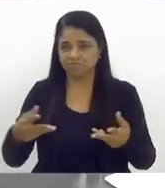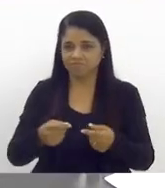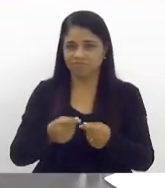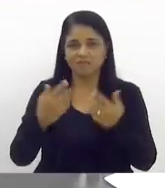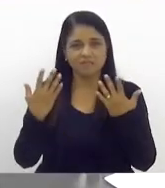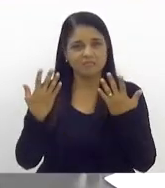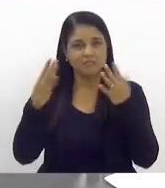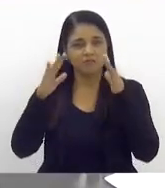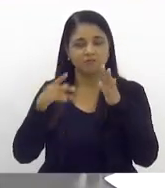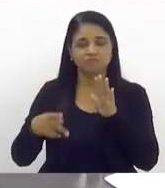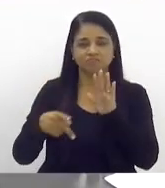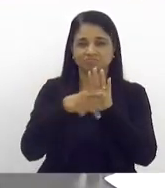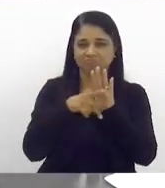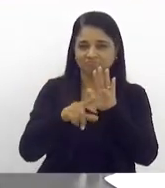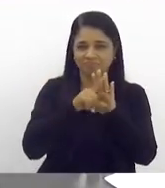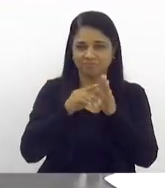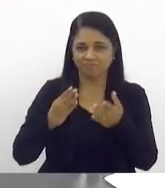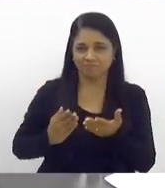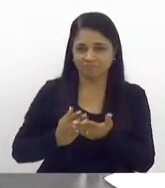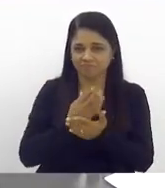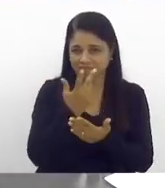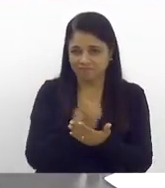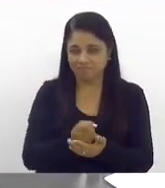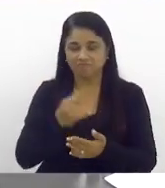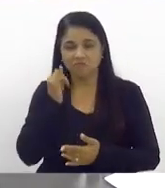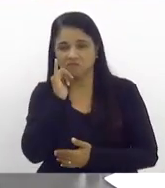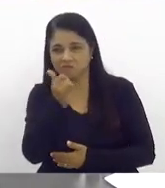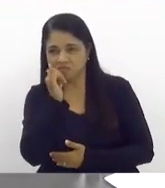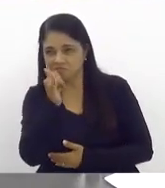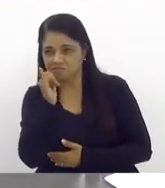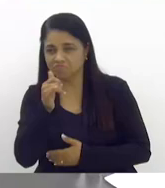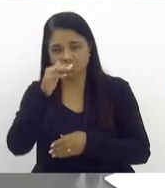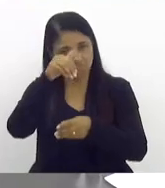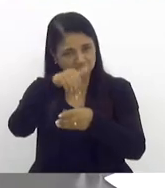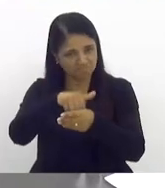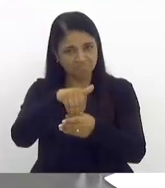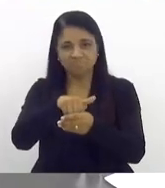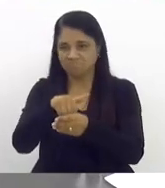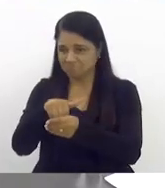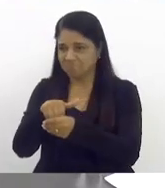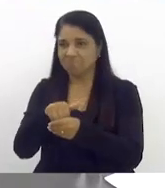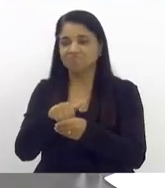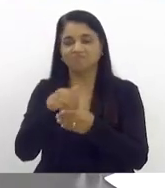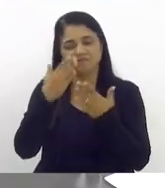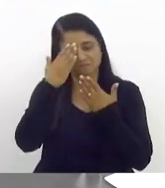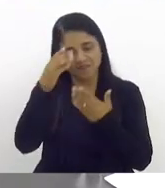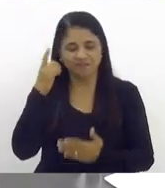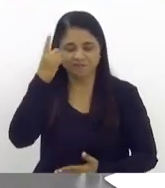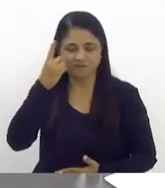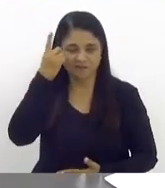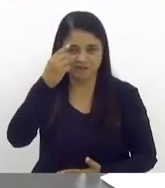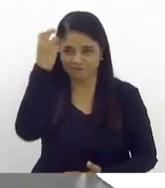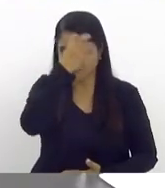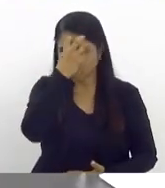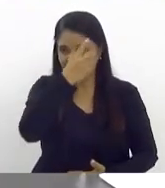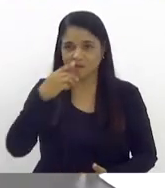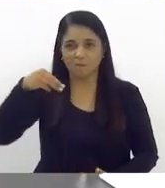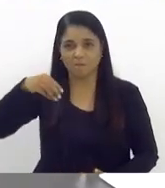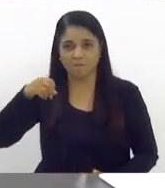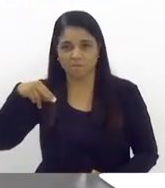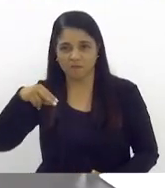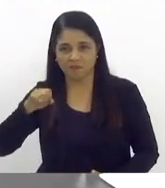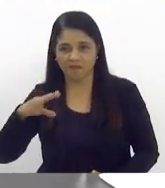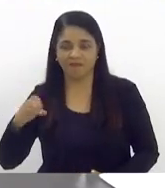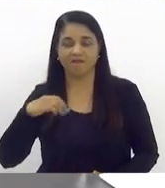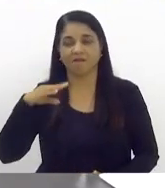seus votos aprovados, os relatores que foram muito diligentes nos votos. Deputada Verônica, obrigado. Deputado Vinícius Cozzolino, deputado Mink, deputado